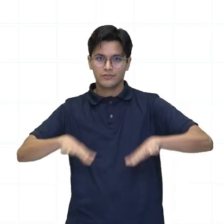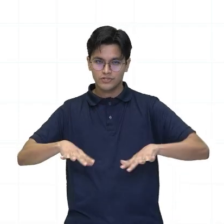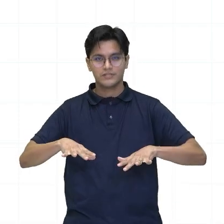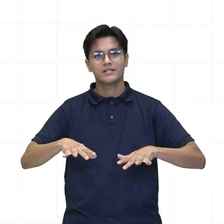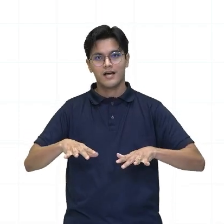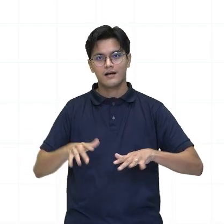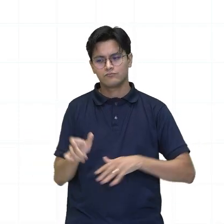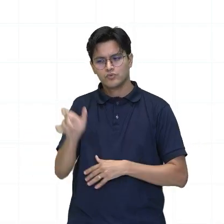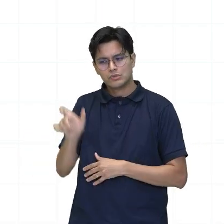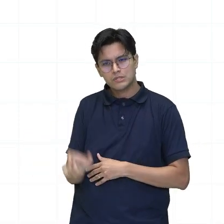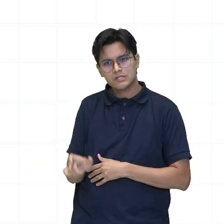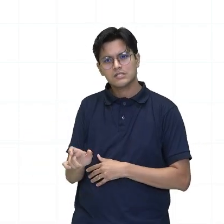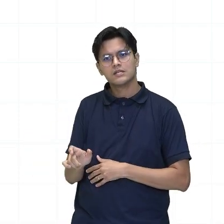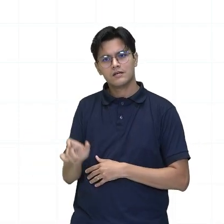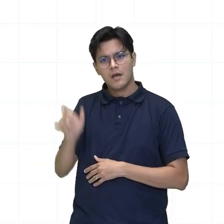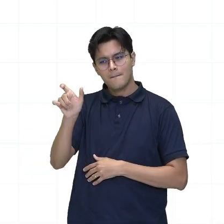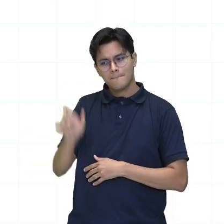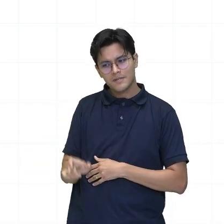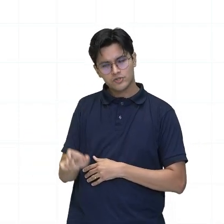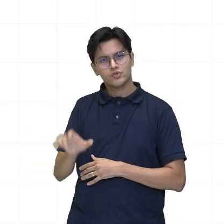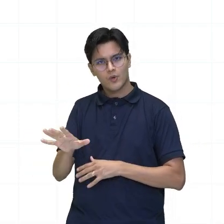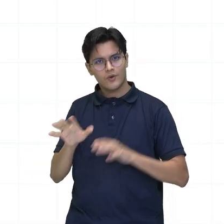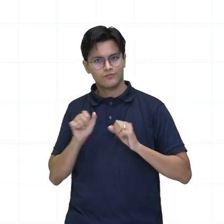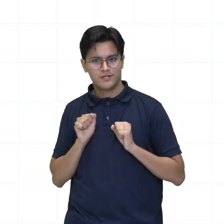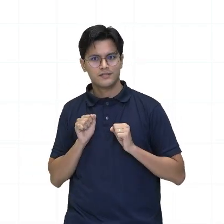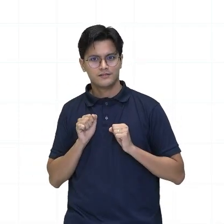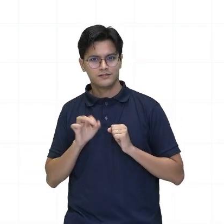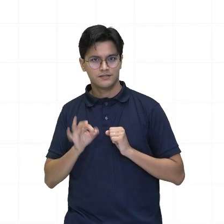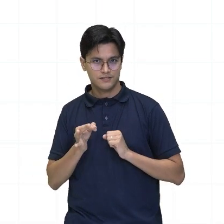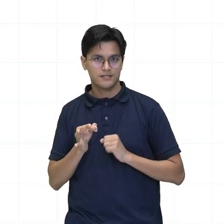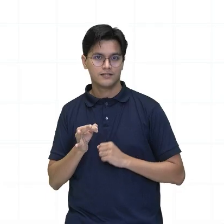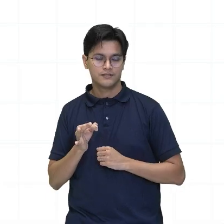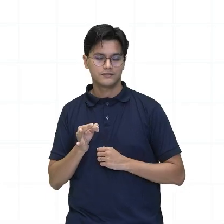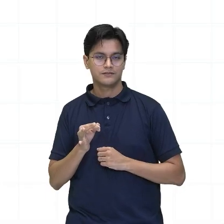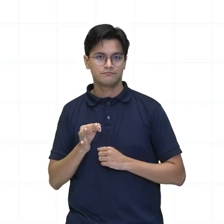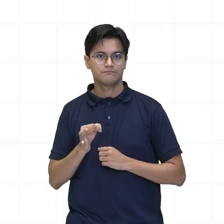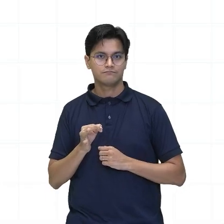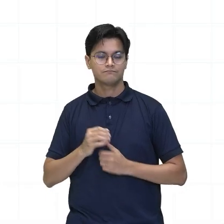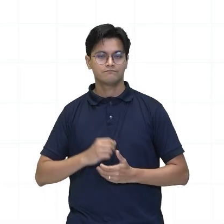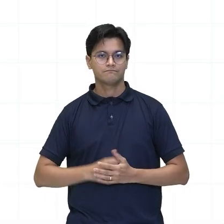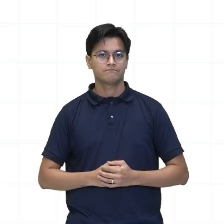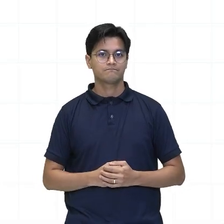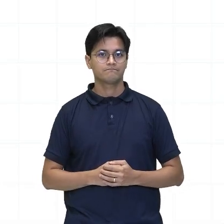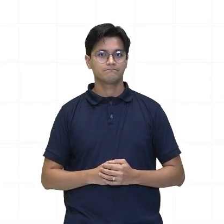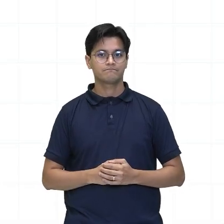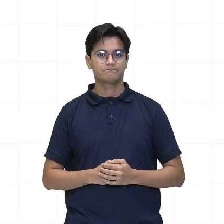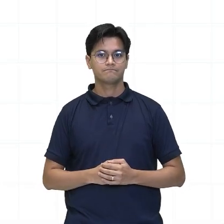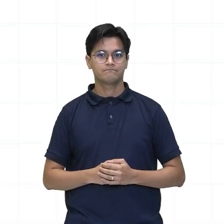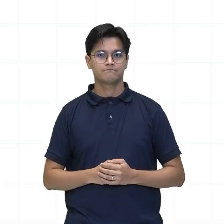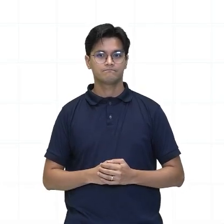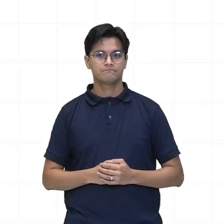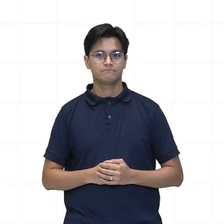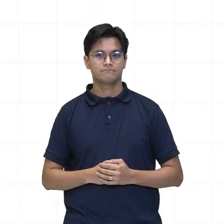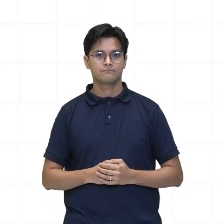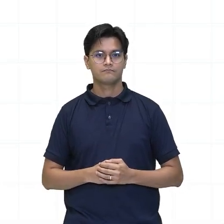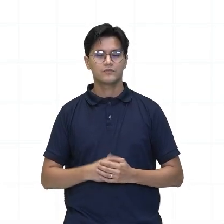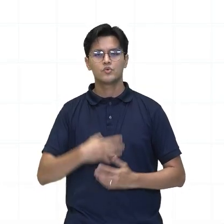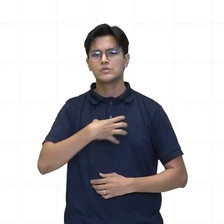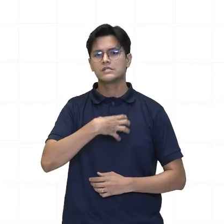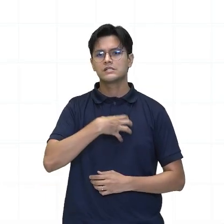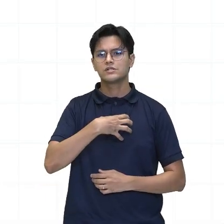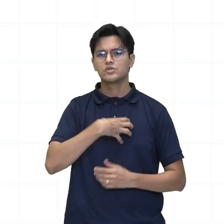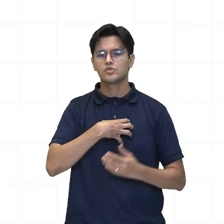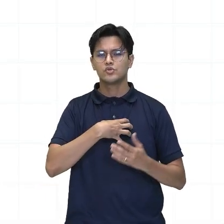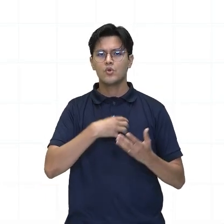né? Prejudicando a pessoa que está com ele no seu intestino. E como sinais e sintomas, nós temos